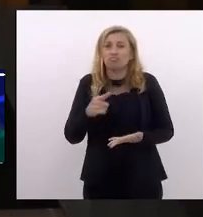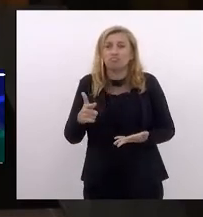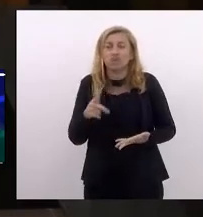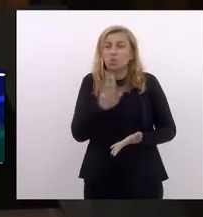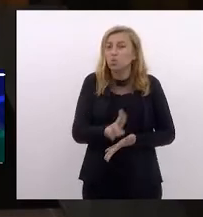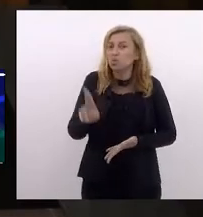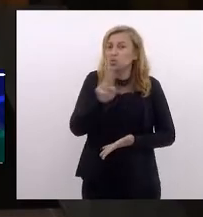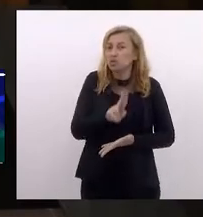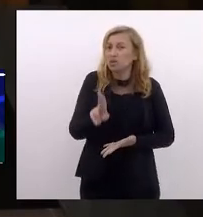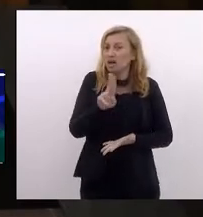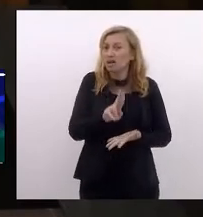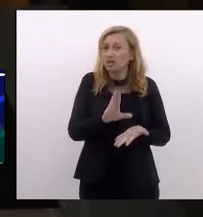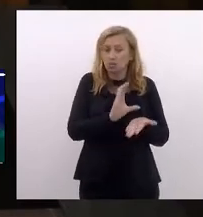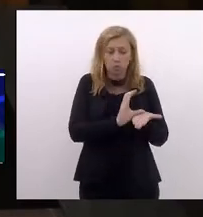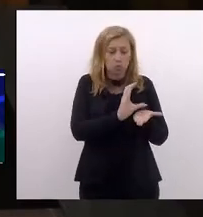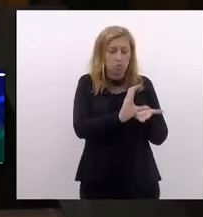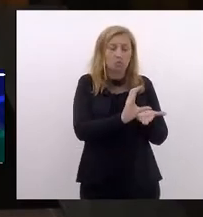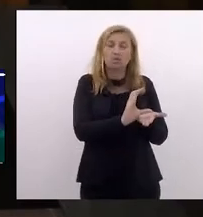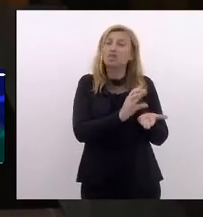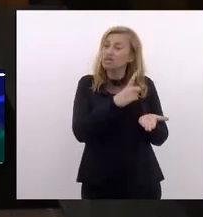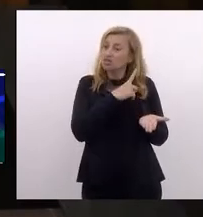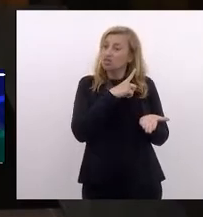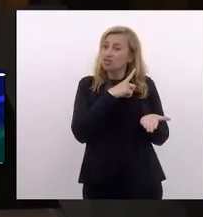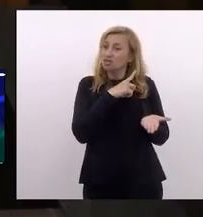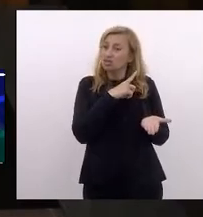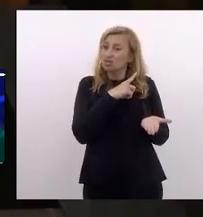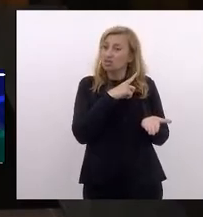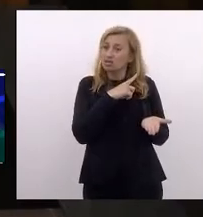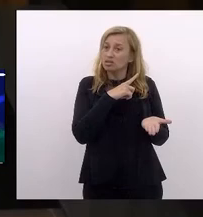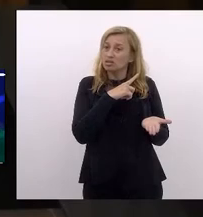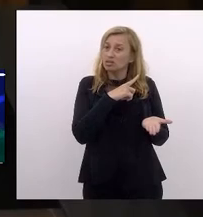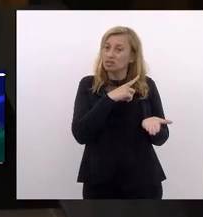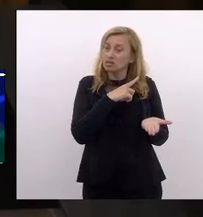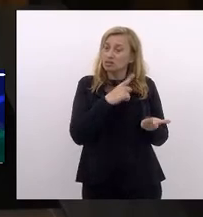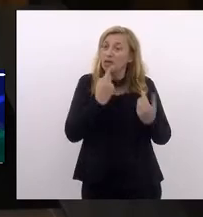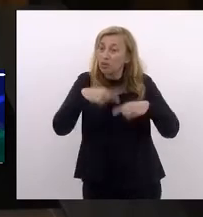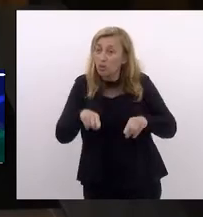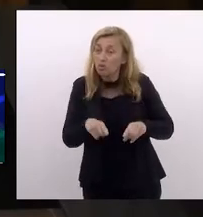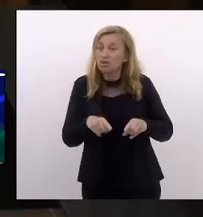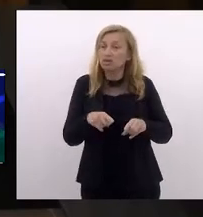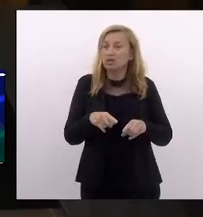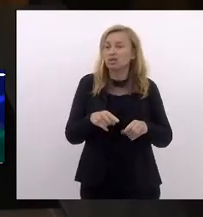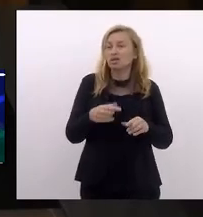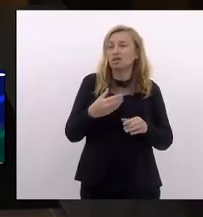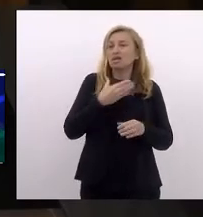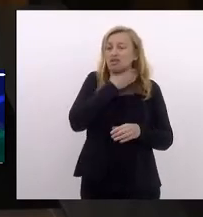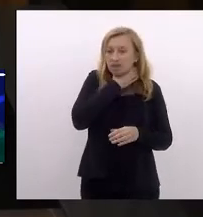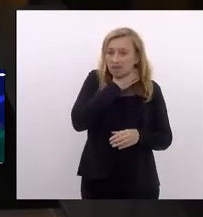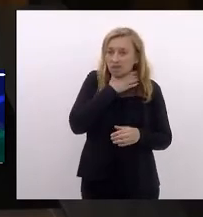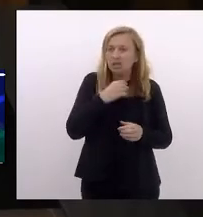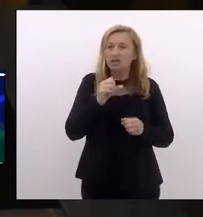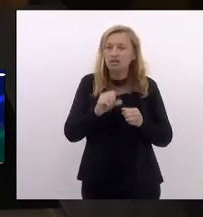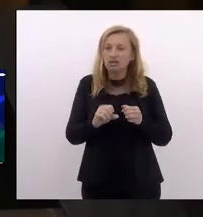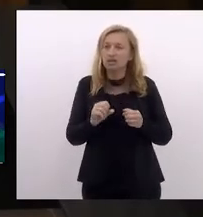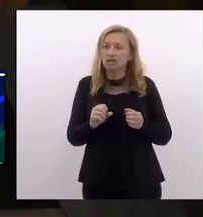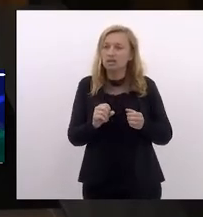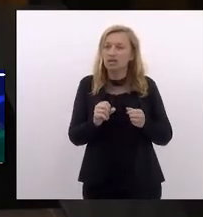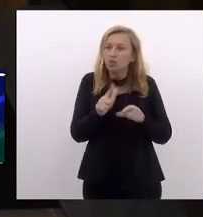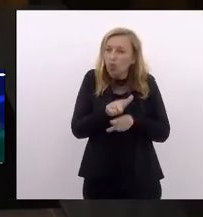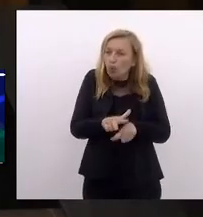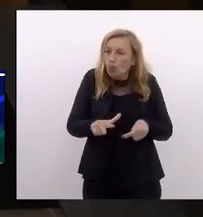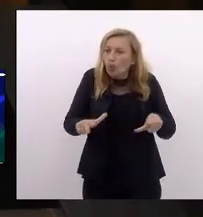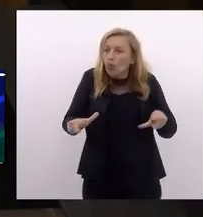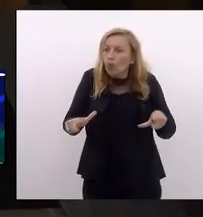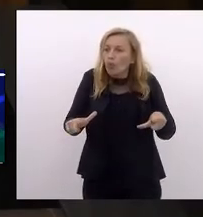utilizado as ferramentas que tinha e para enfrentar a crise para fazer com que a evasão das